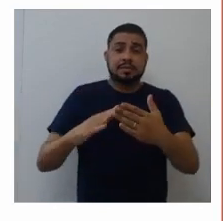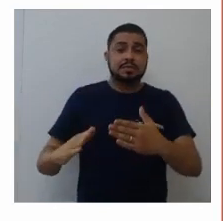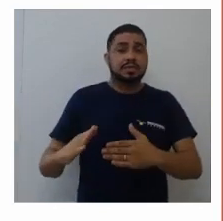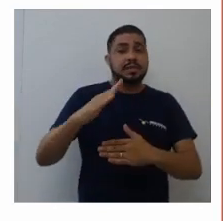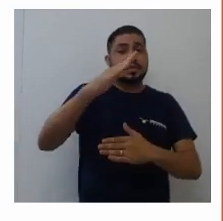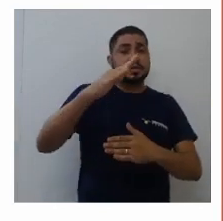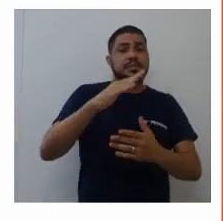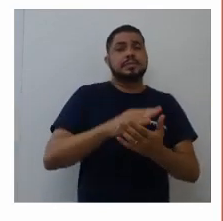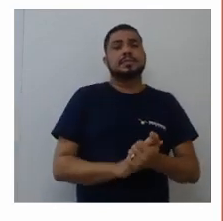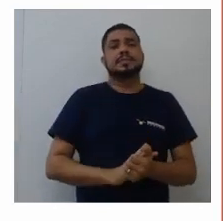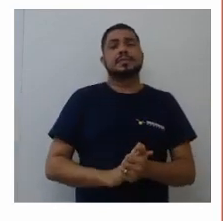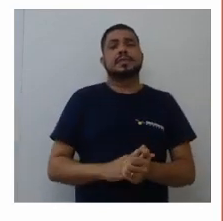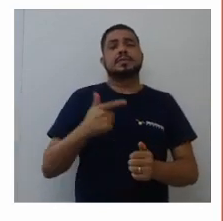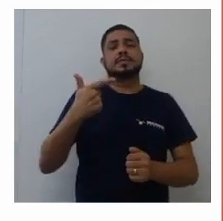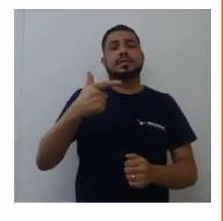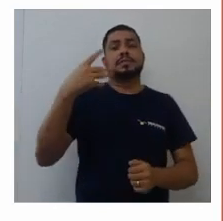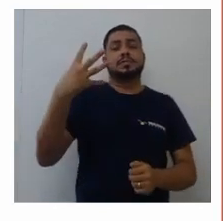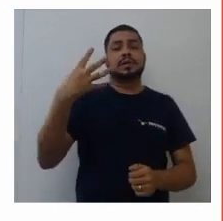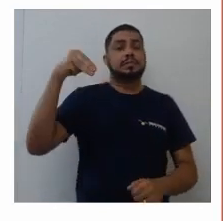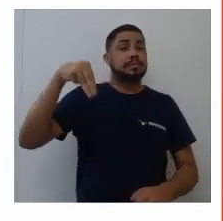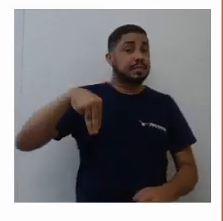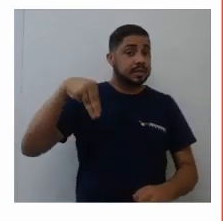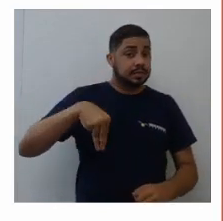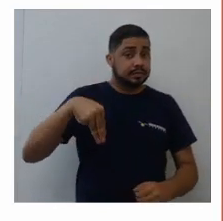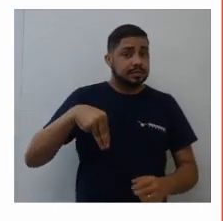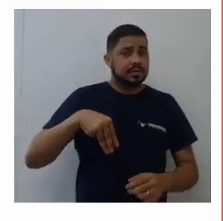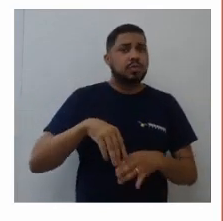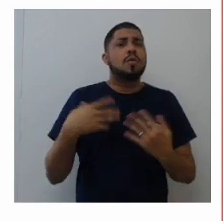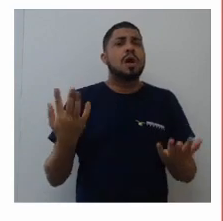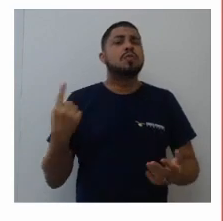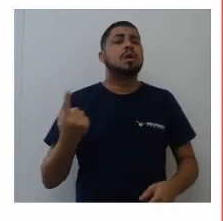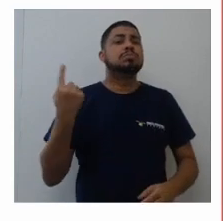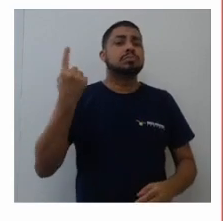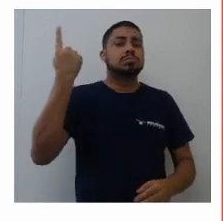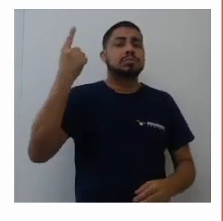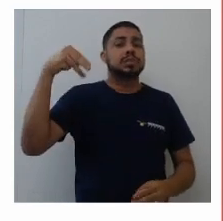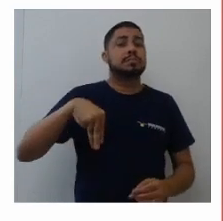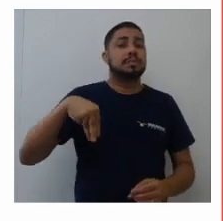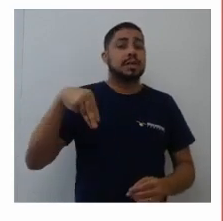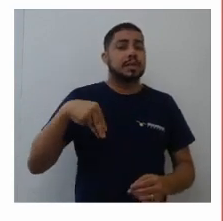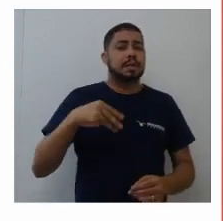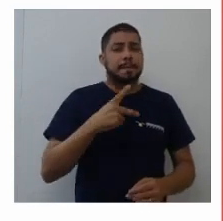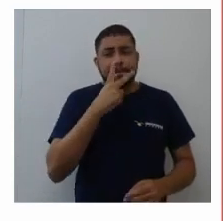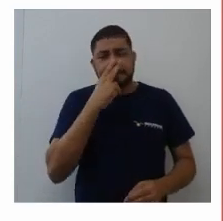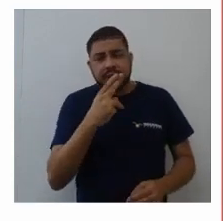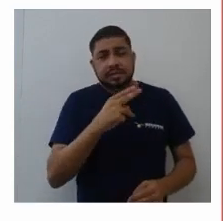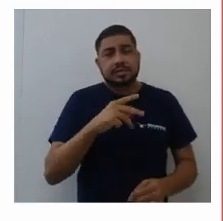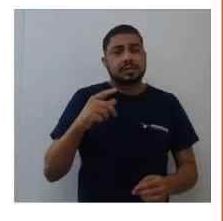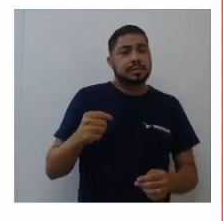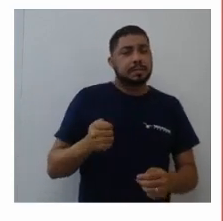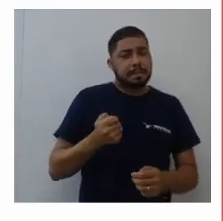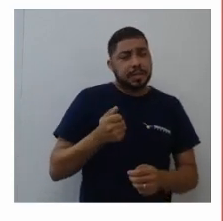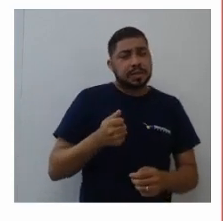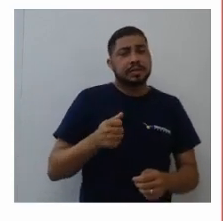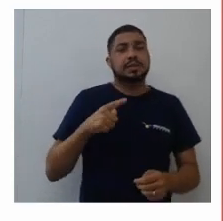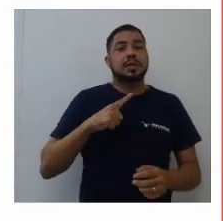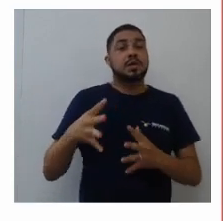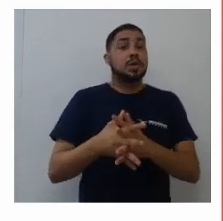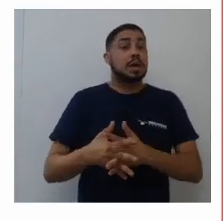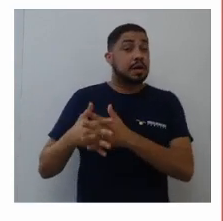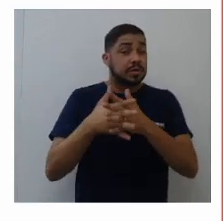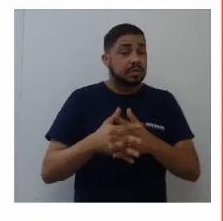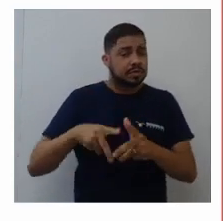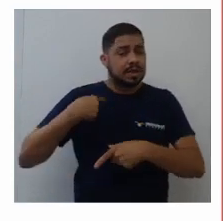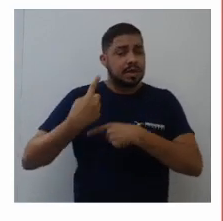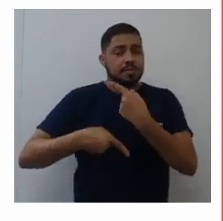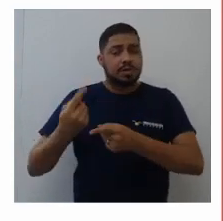vertical mede 24 metros. A que altura em metros aproximadamente estará o caminhão depois de